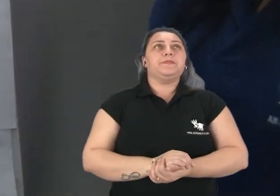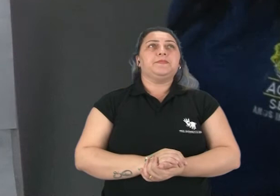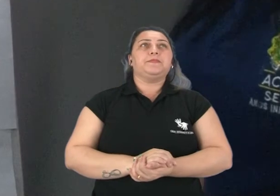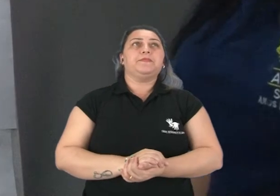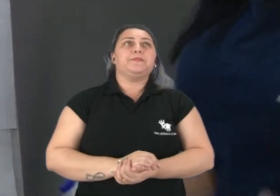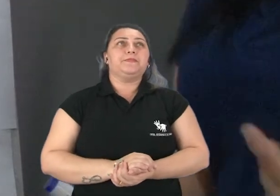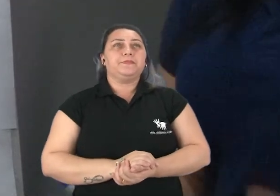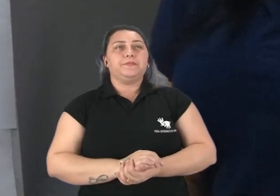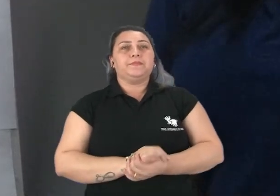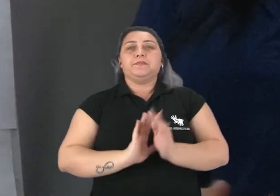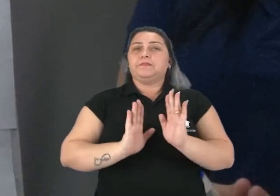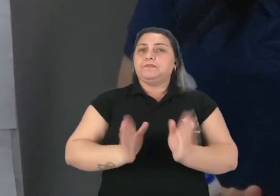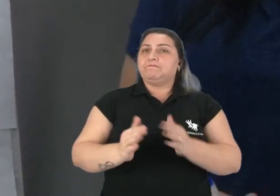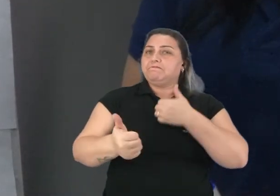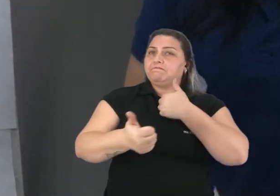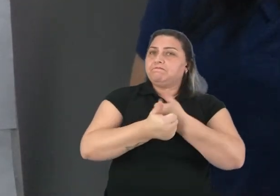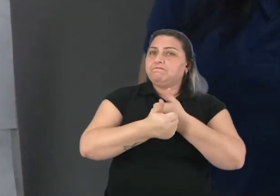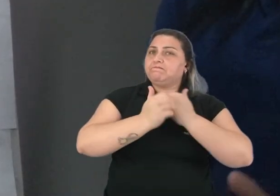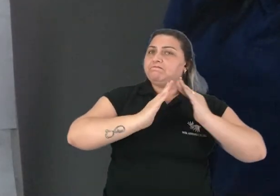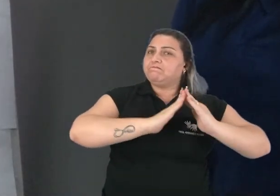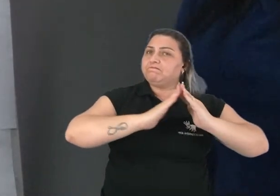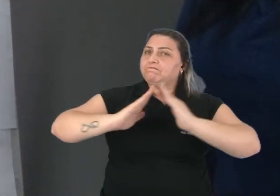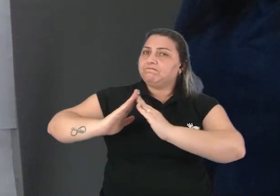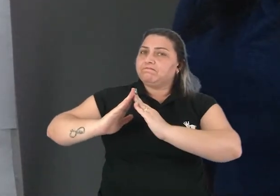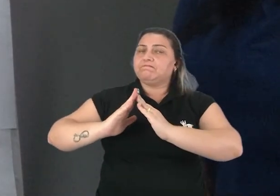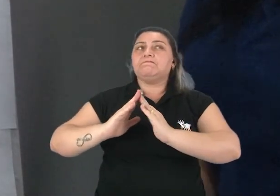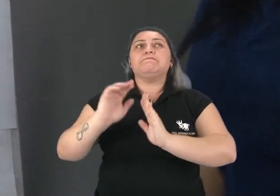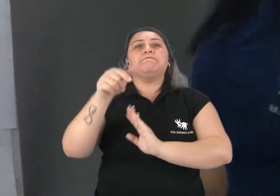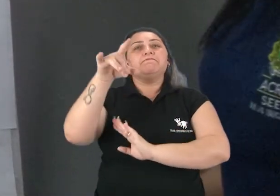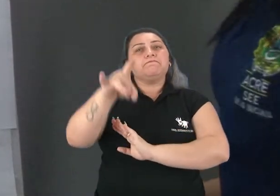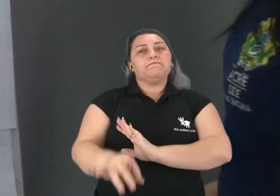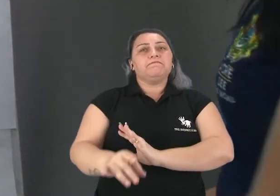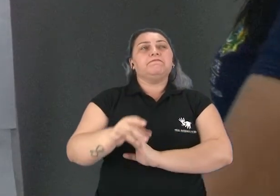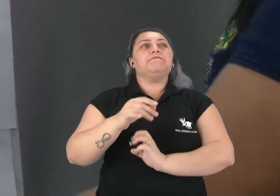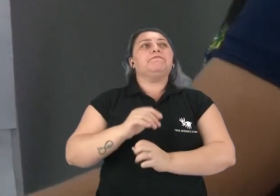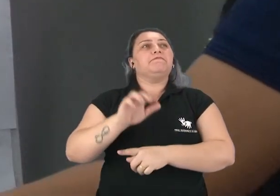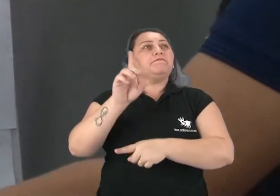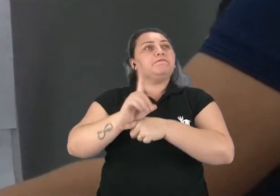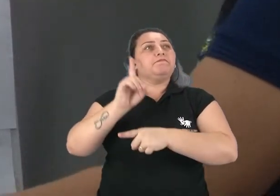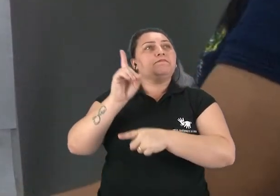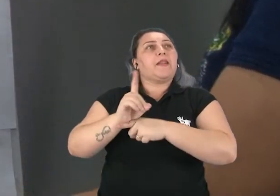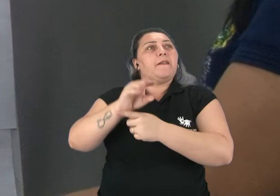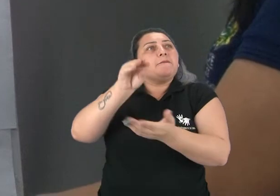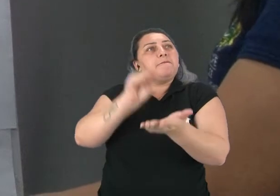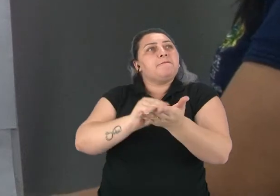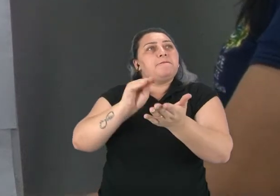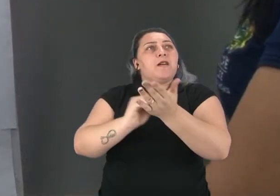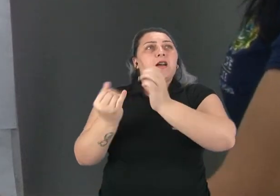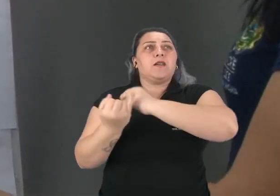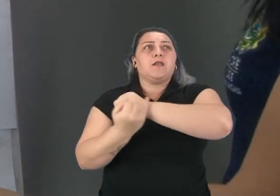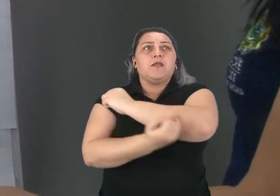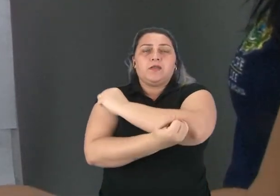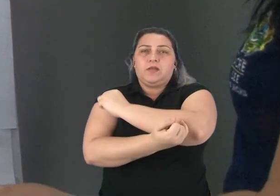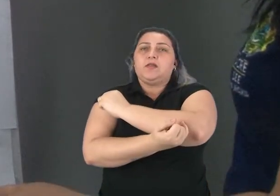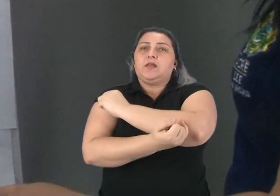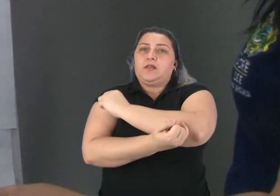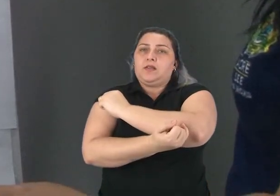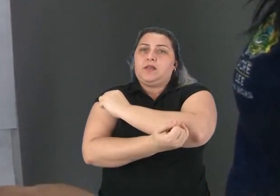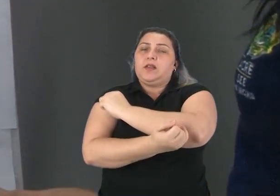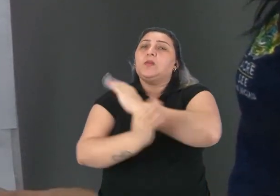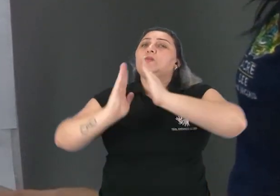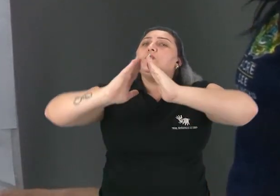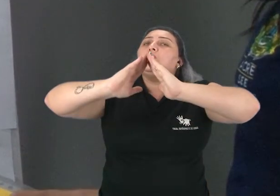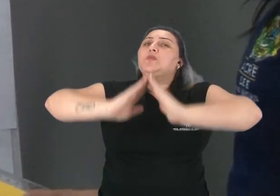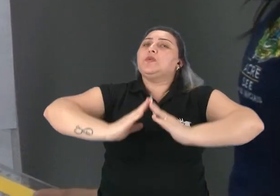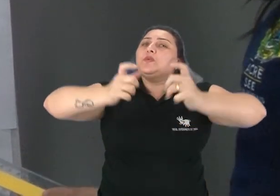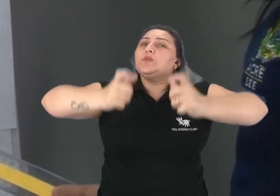pessoas morando já próximo uma da outra, né? E vamos para a última opção, é a letra D, ó. Falta de